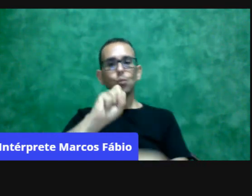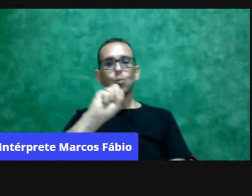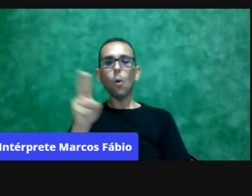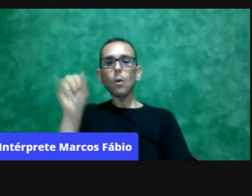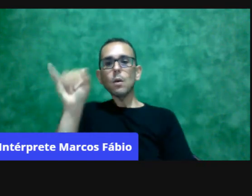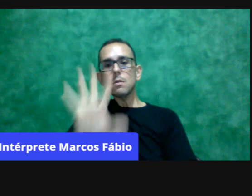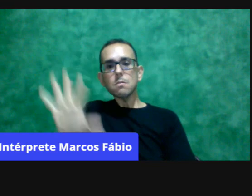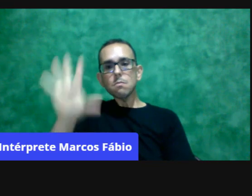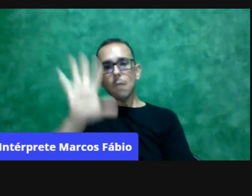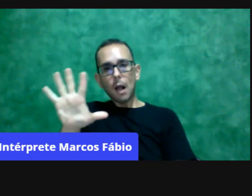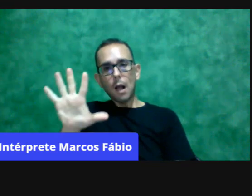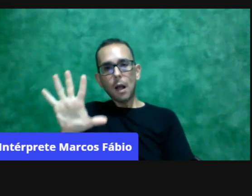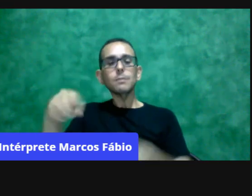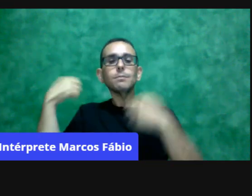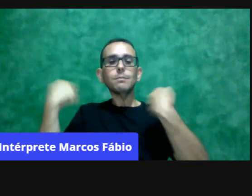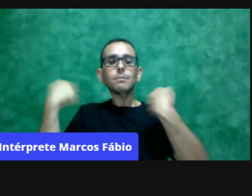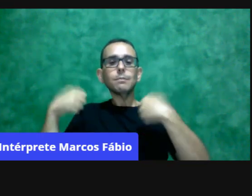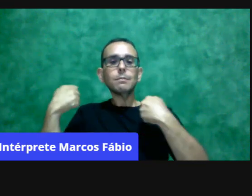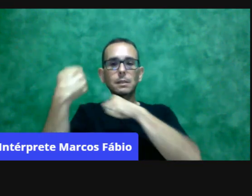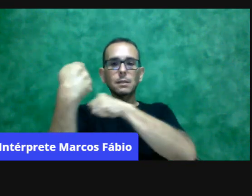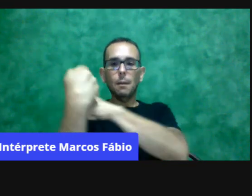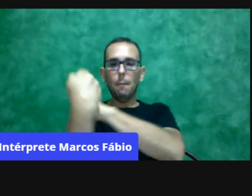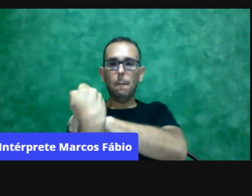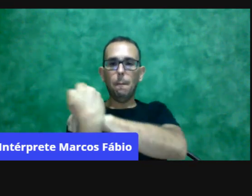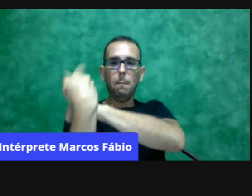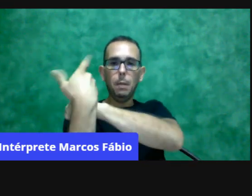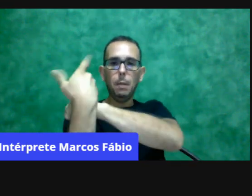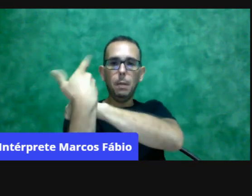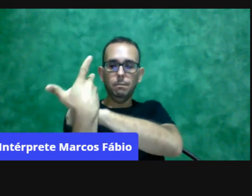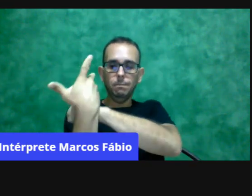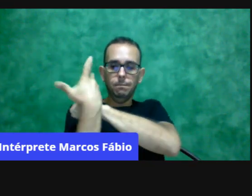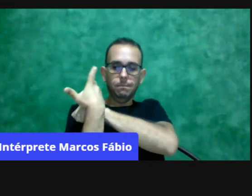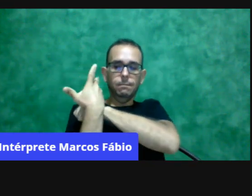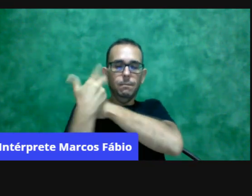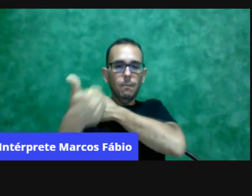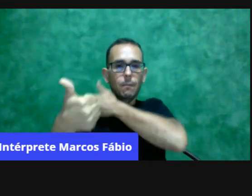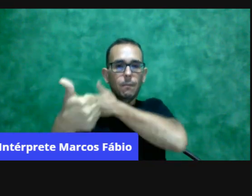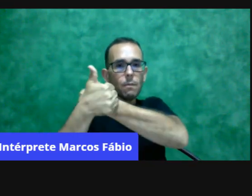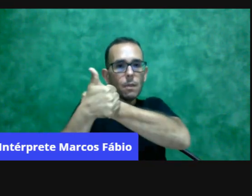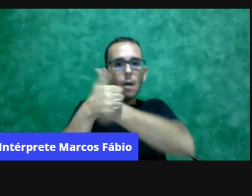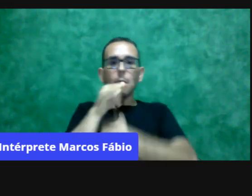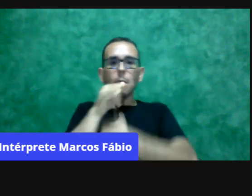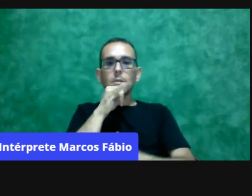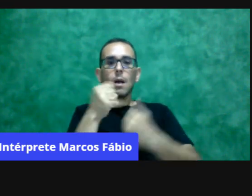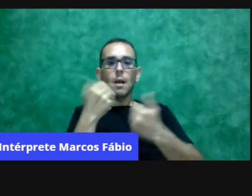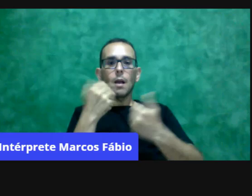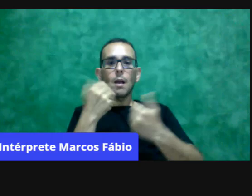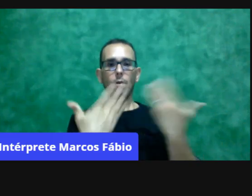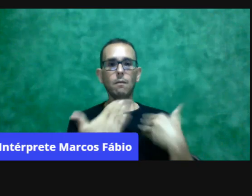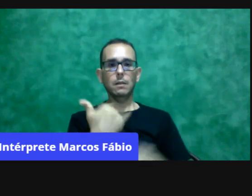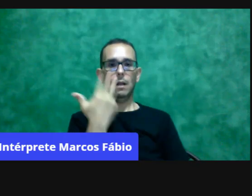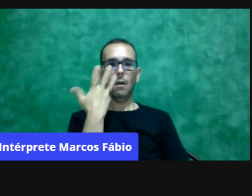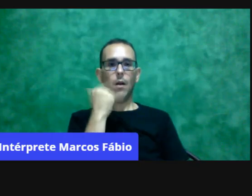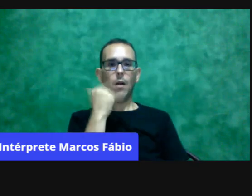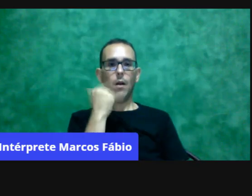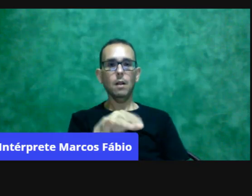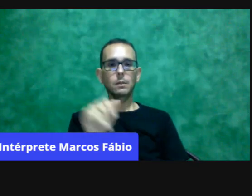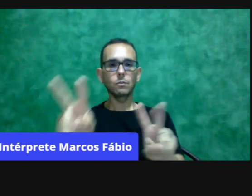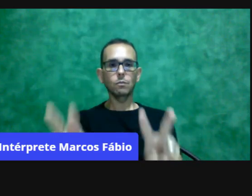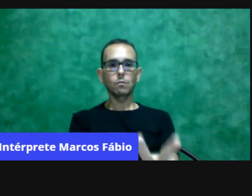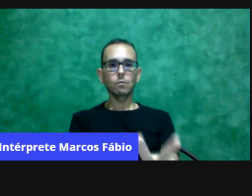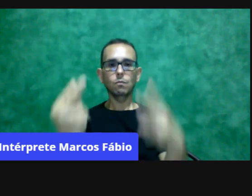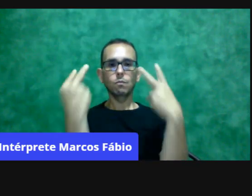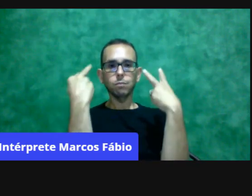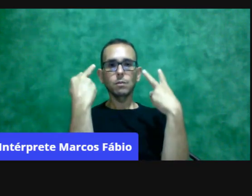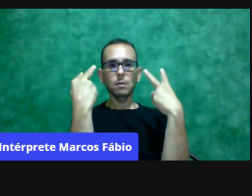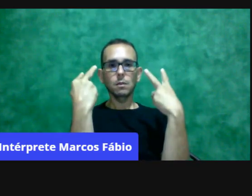tenho que trazer a câmera para perto. Porque se eu estou aqui, por exemplo, falando com a minha criança e quero que eles prestem atenção em